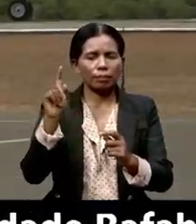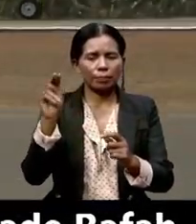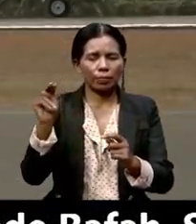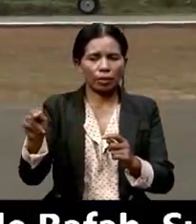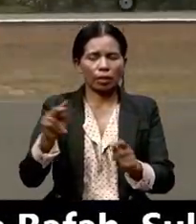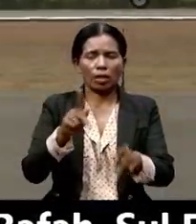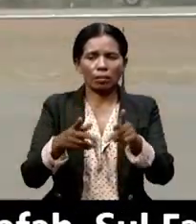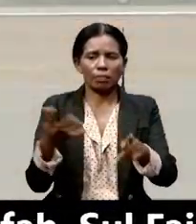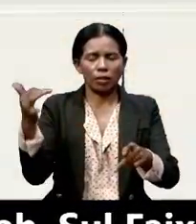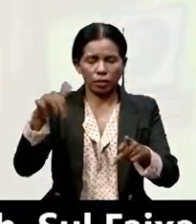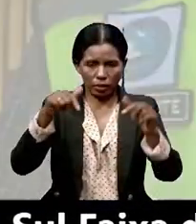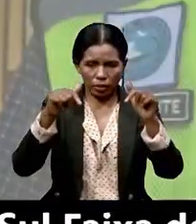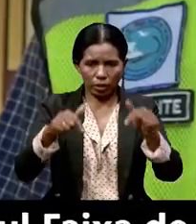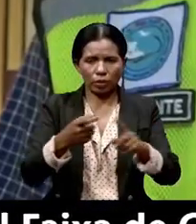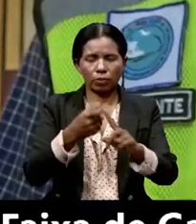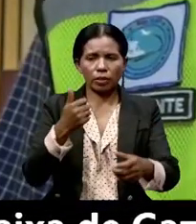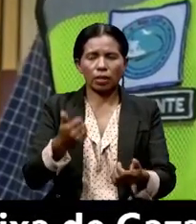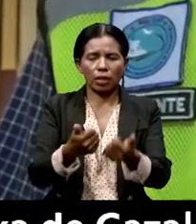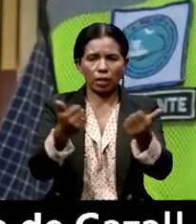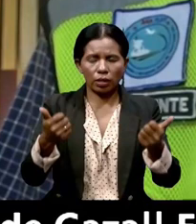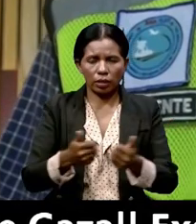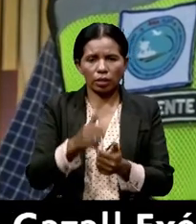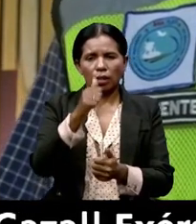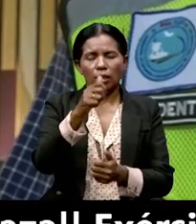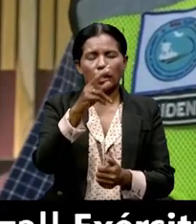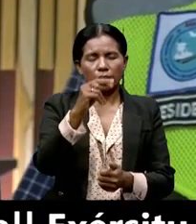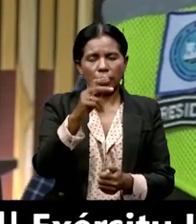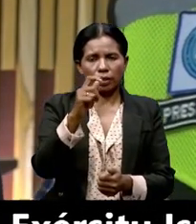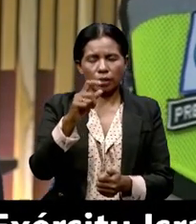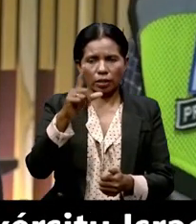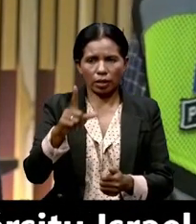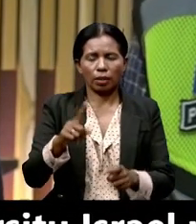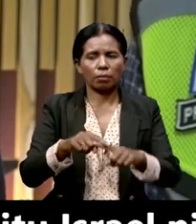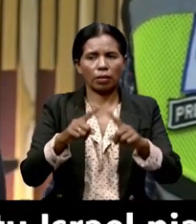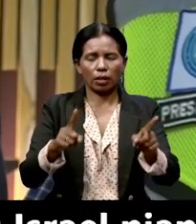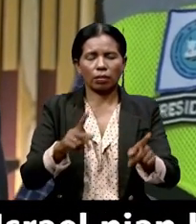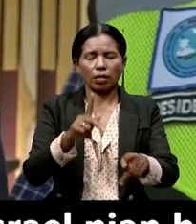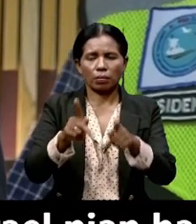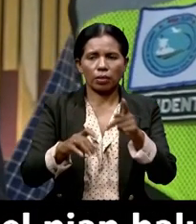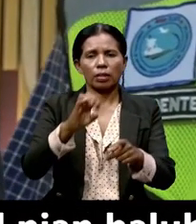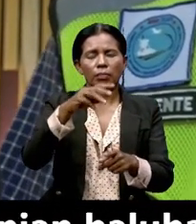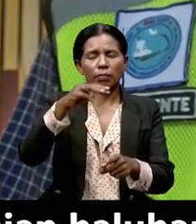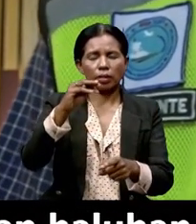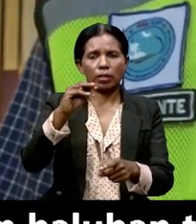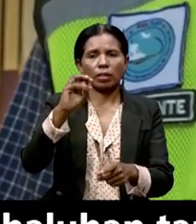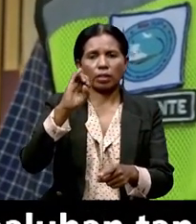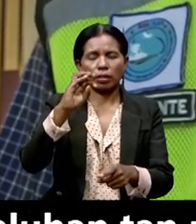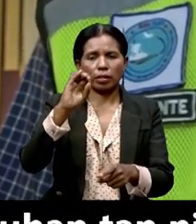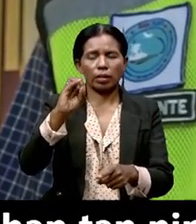é uma cera magané, lhe usa a agência ANATEL, mas bem, e a moça nessa imigração,